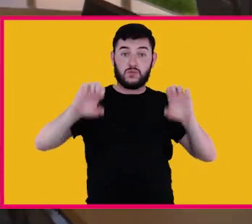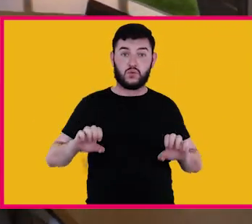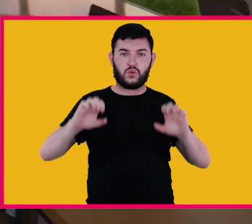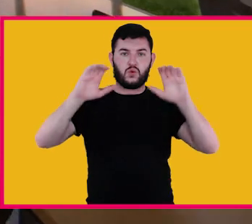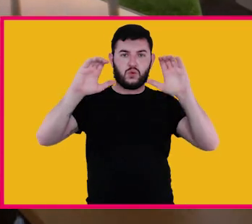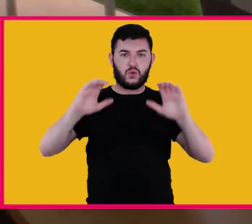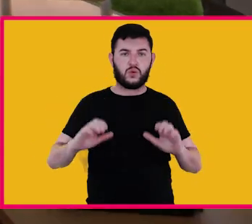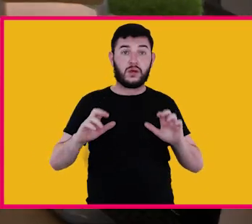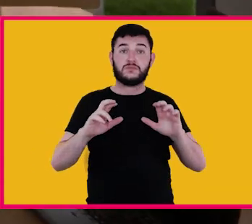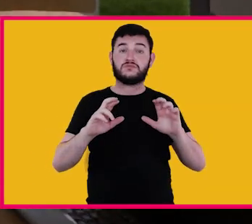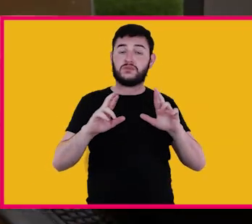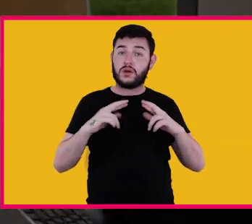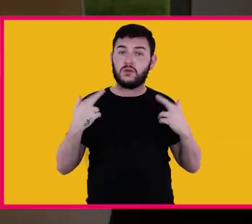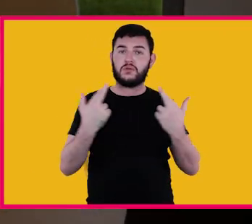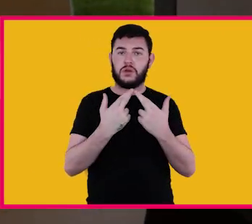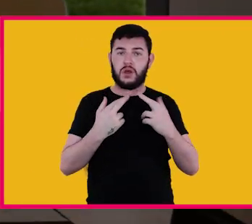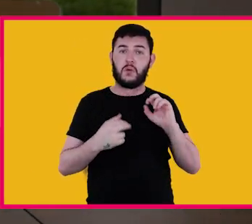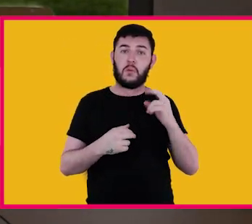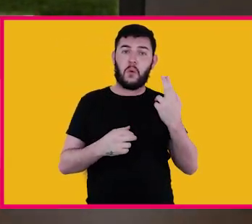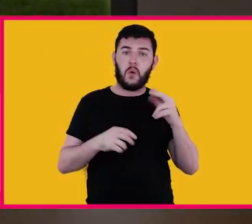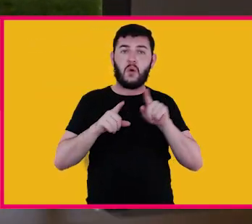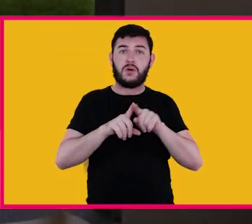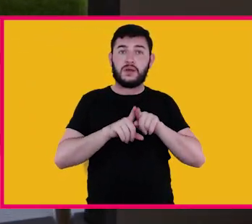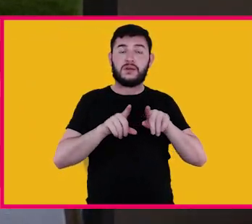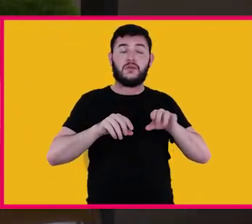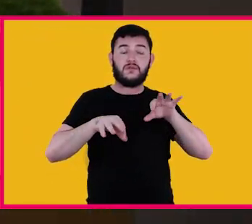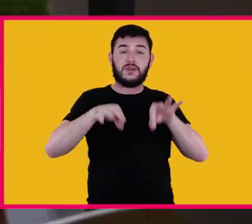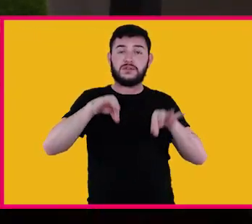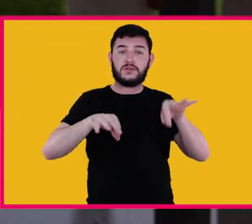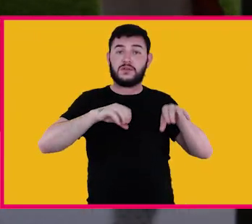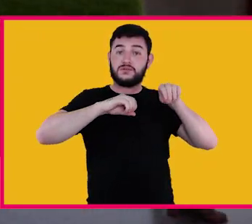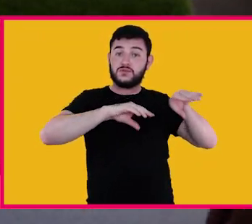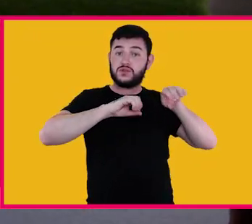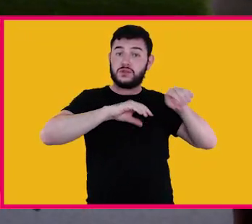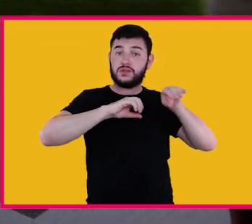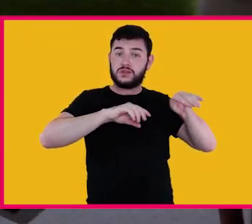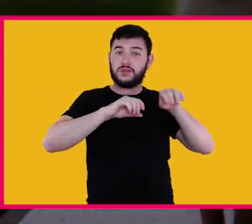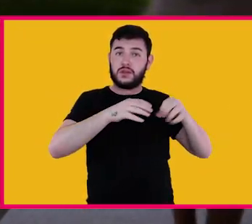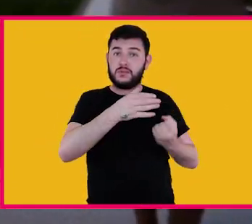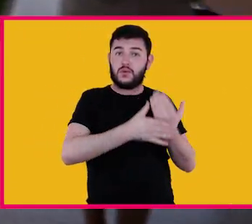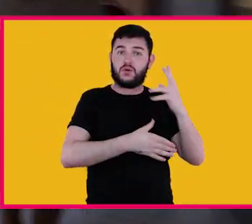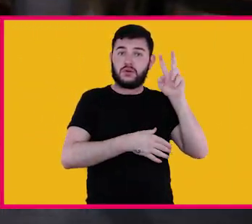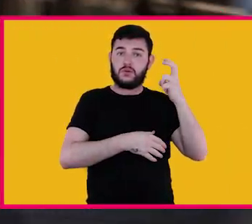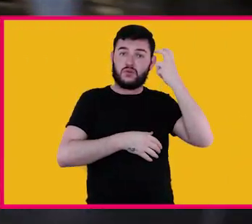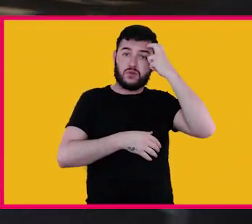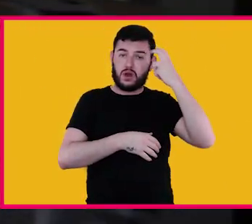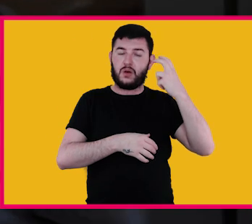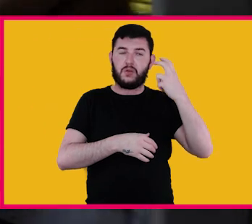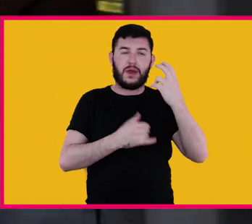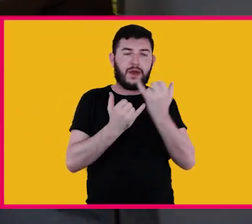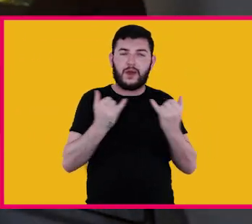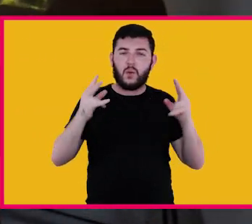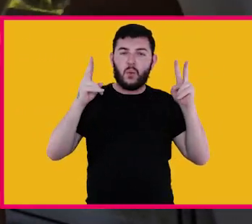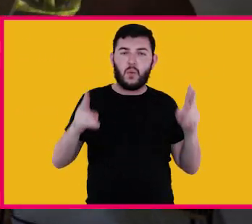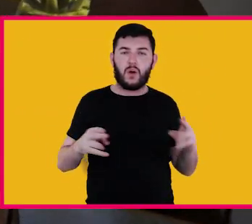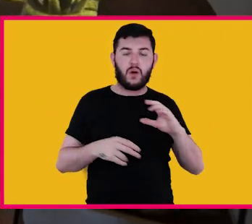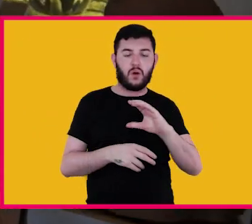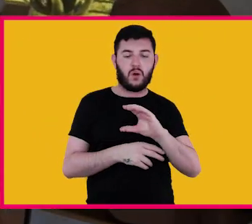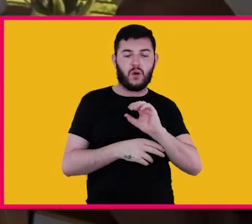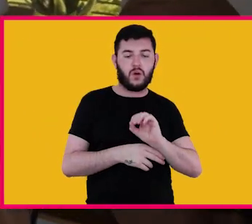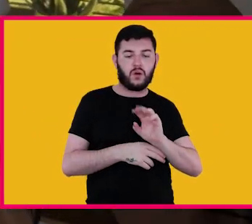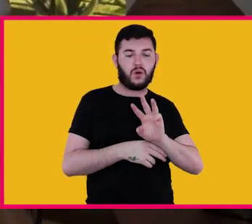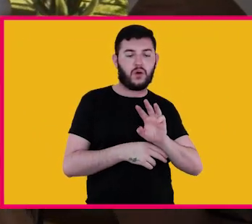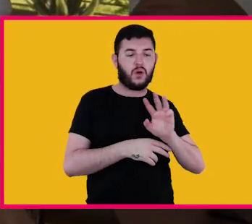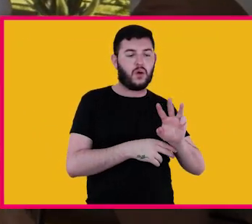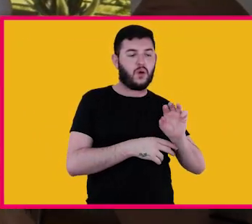que permitam a criação de oficinas de capacitação de produção cultural, funcionando também como uma espécie de coworking. Logo ao lado, temos uma sala multiuso